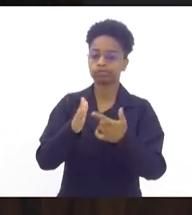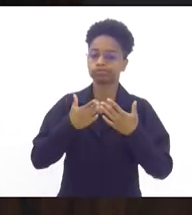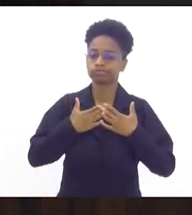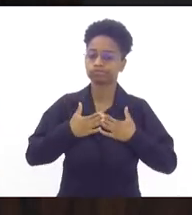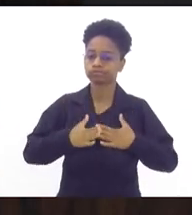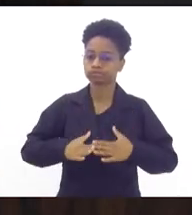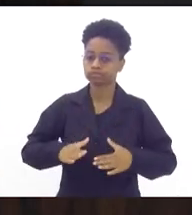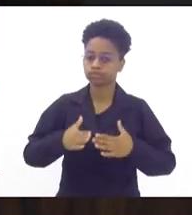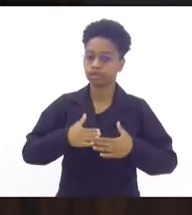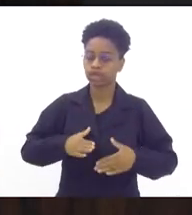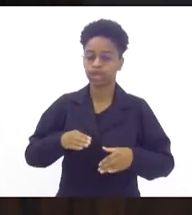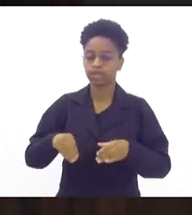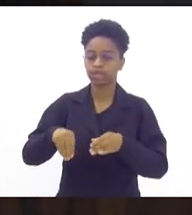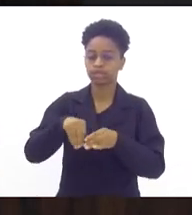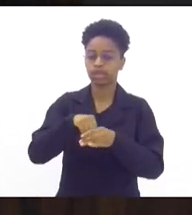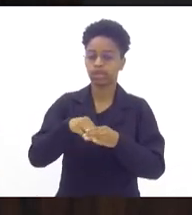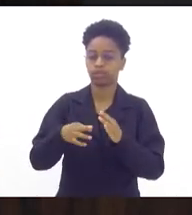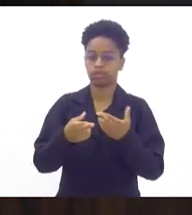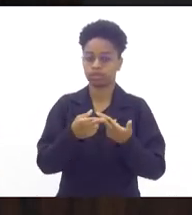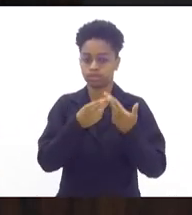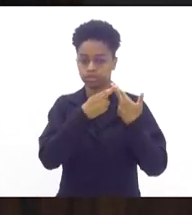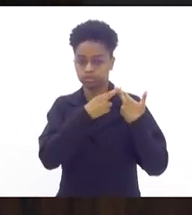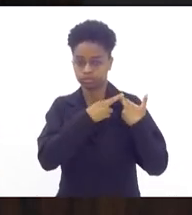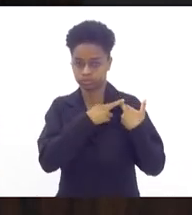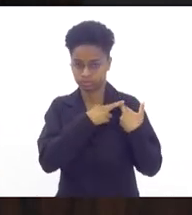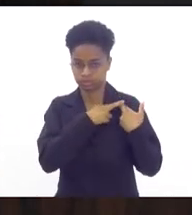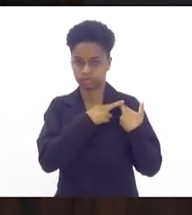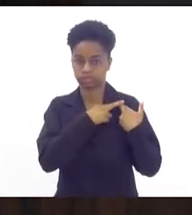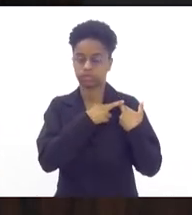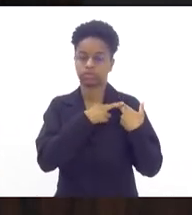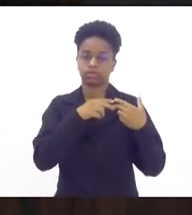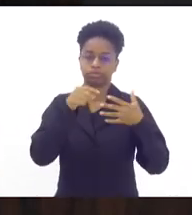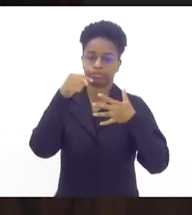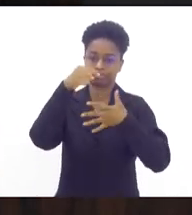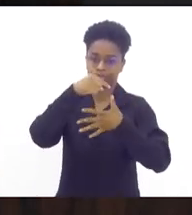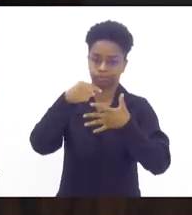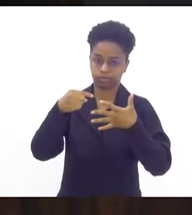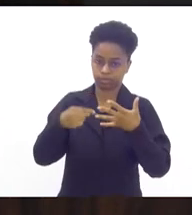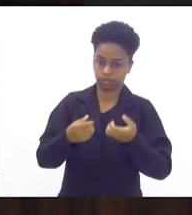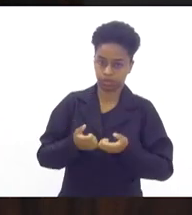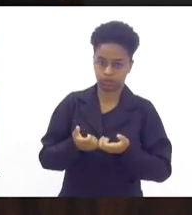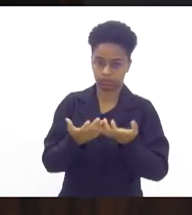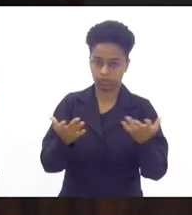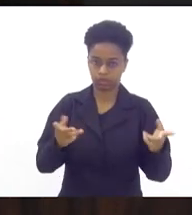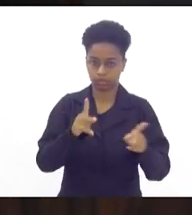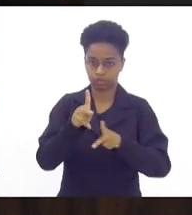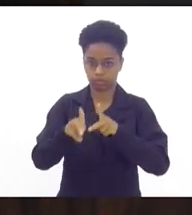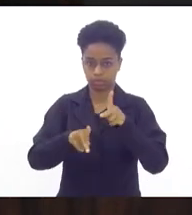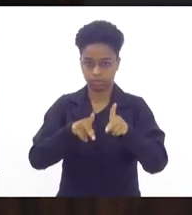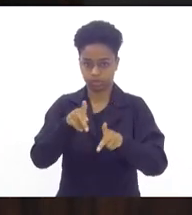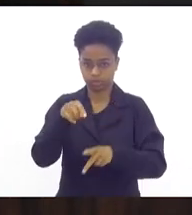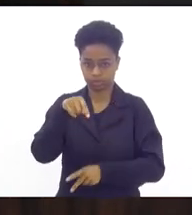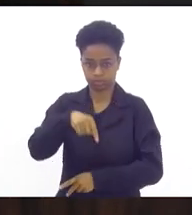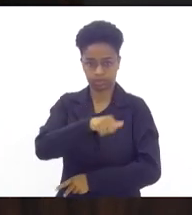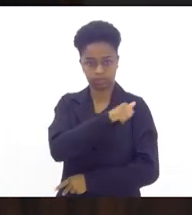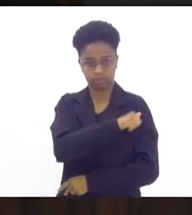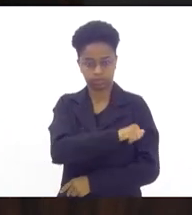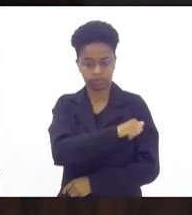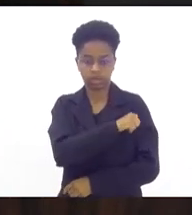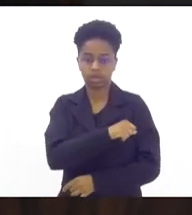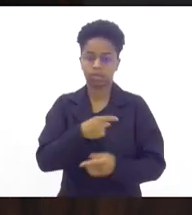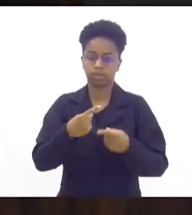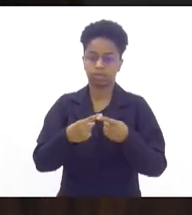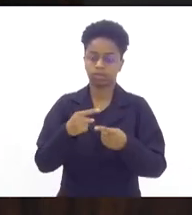das suas atribuições a população do nosso estado e tem nos causado